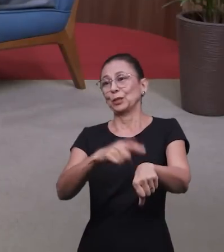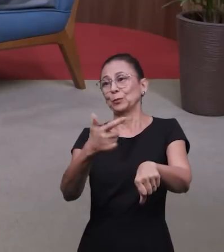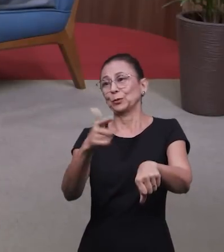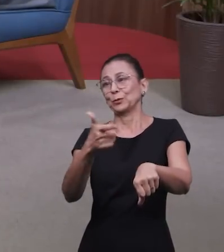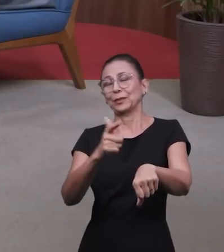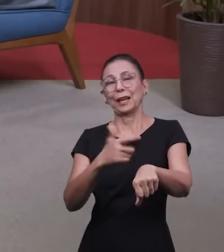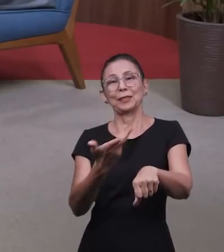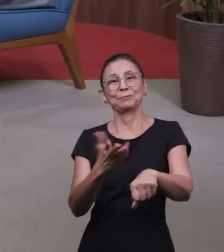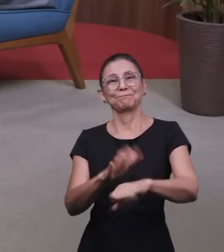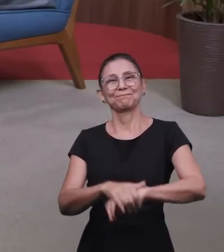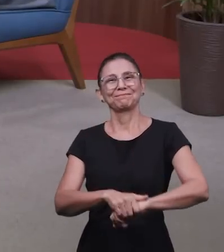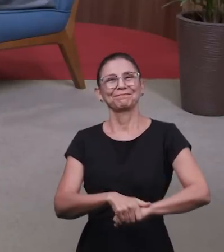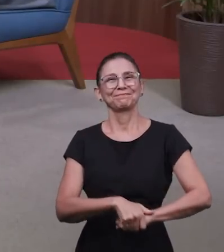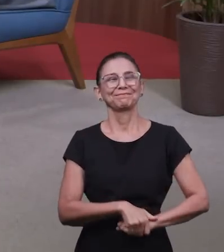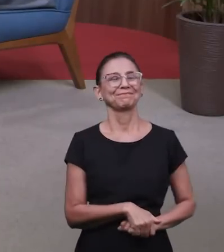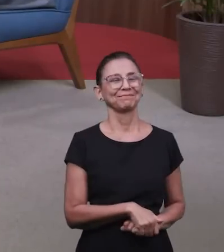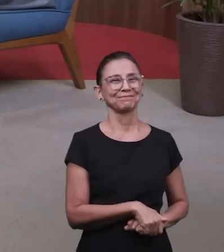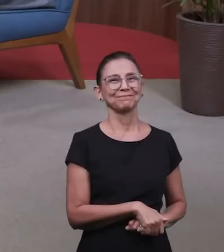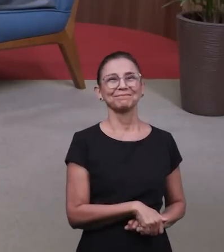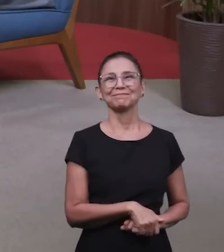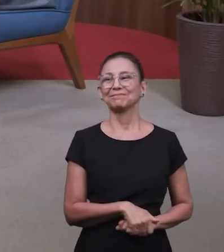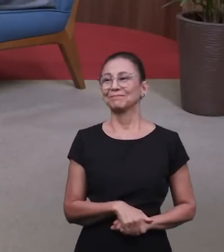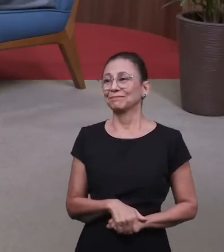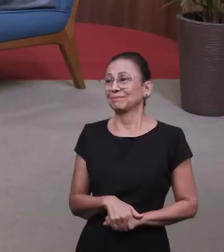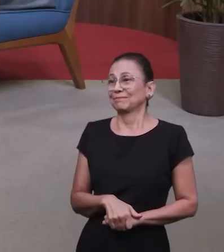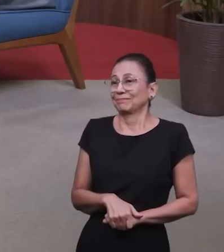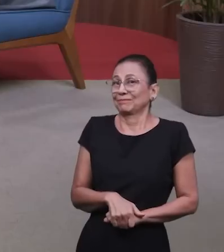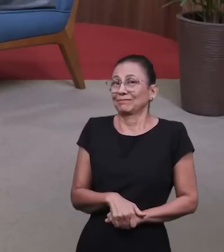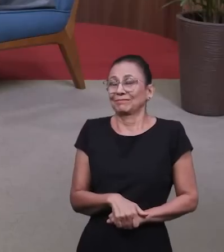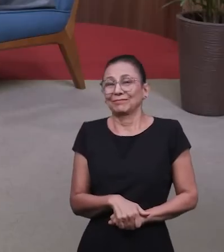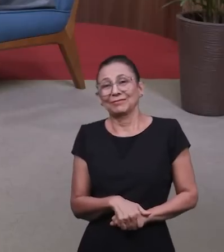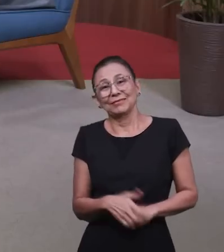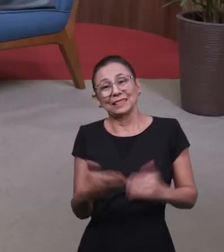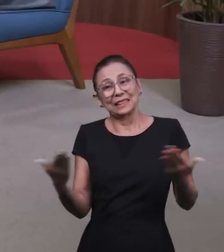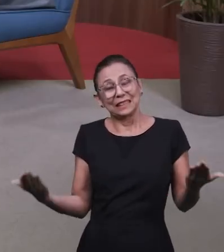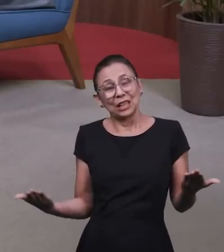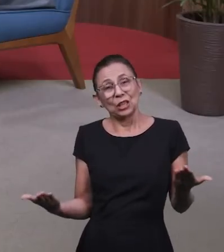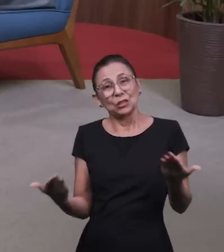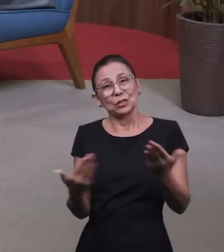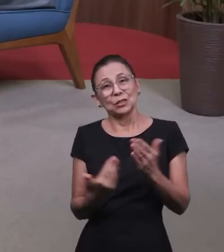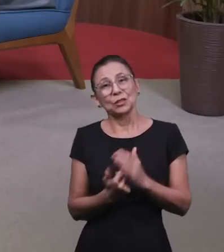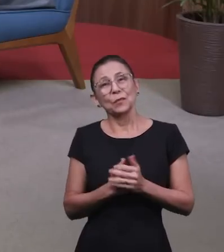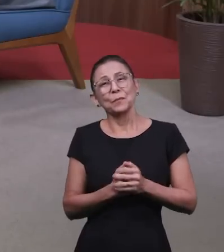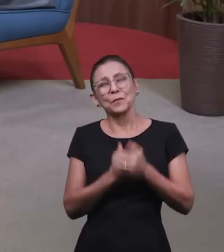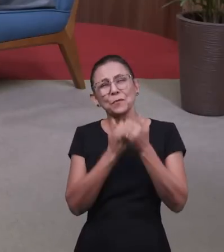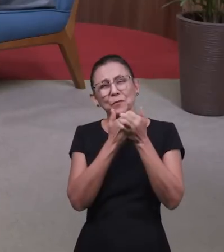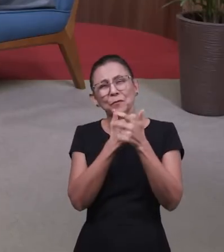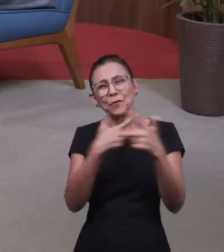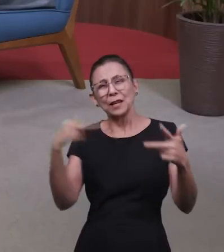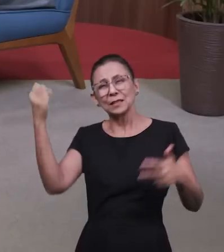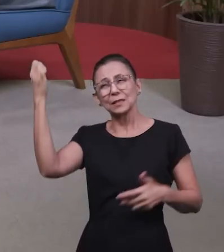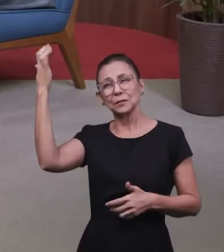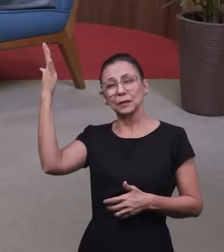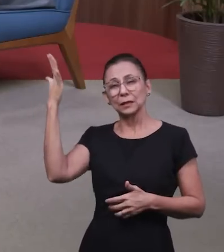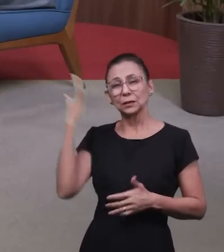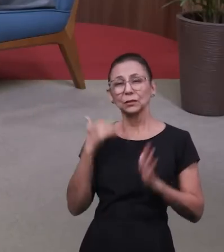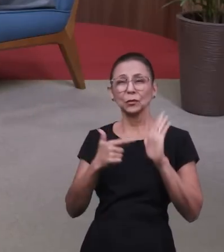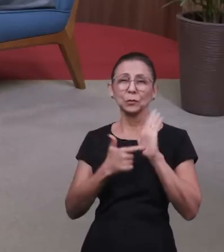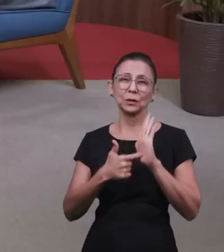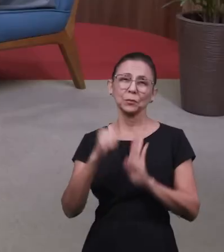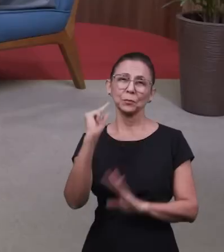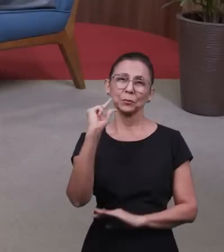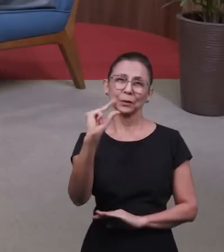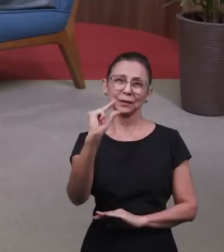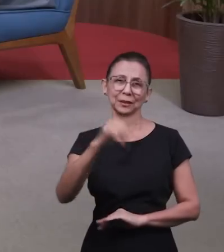O relógio é muito rápido. Anda mais rápido, então, né, Daniel? Nós vamos falar de um pouquinho das tantas revelações da última Escola